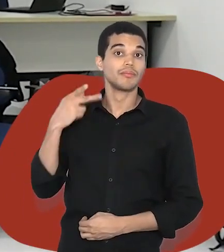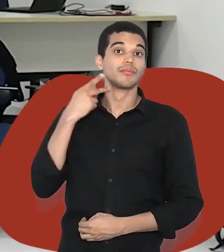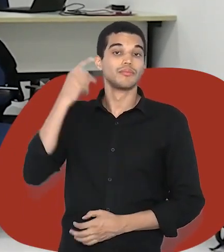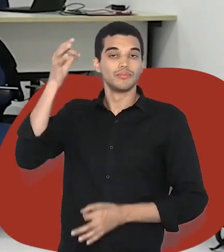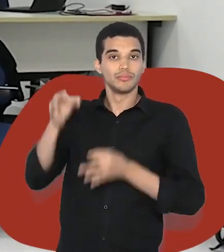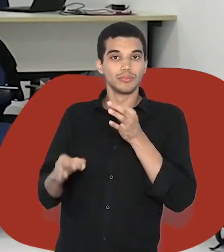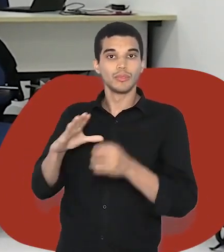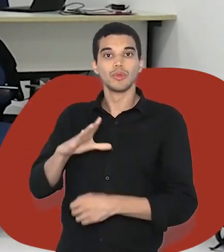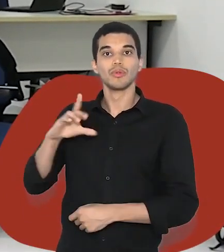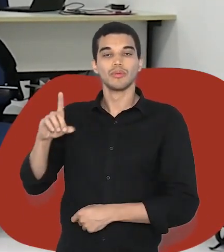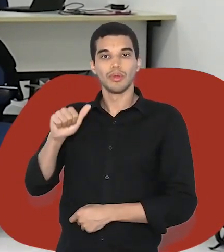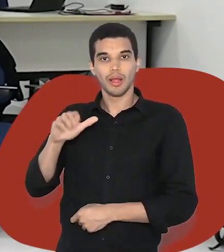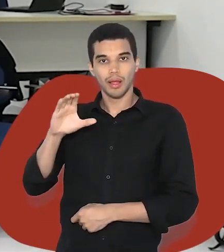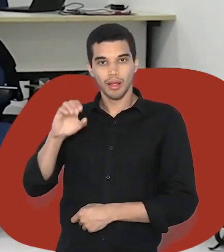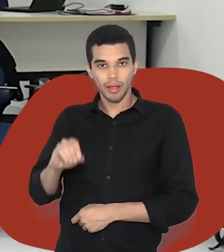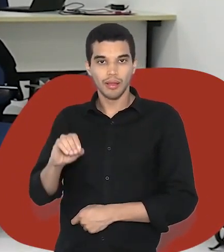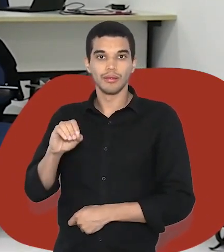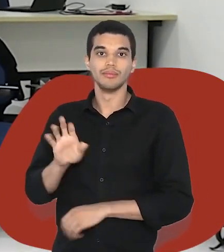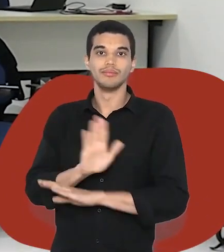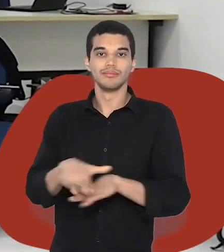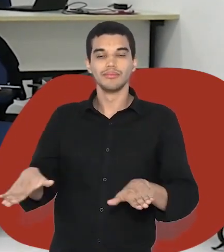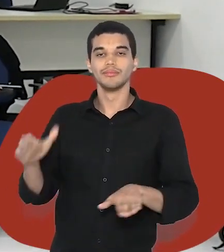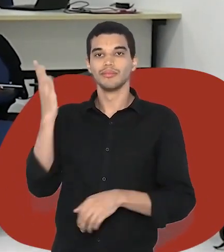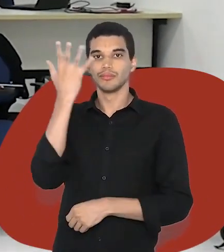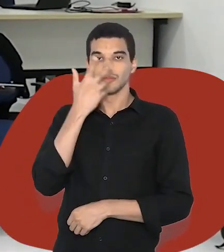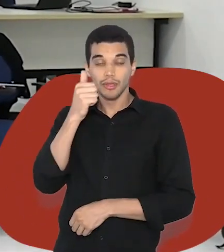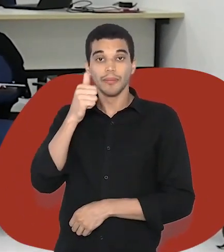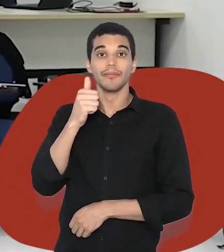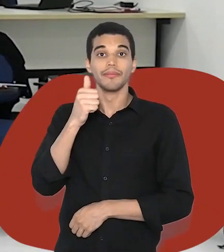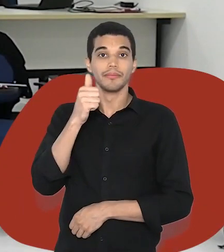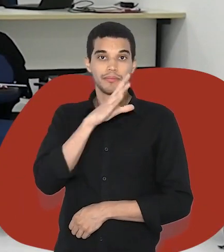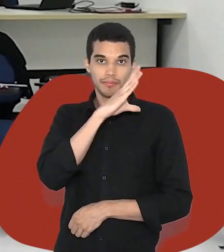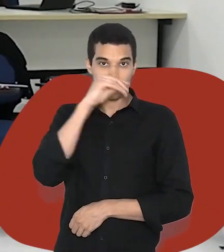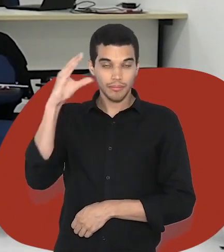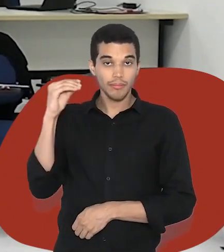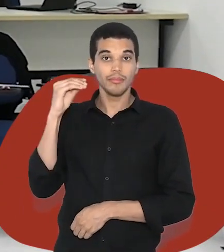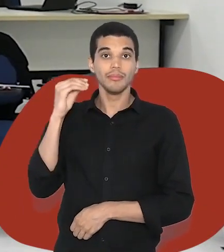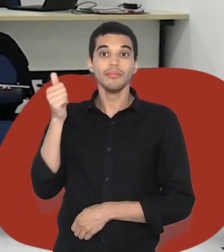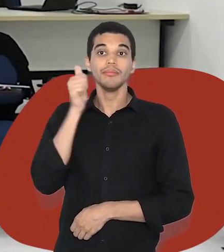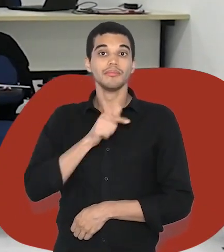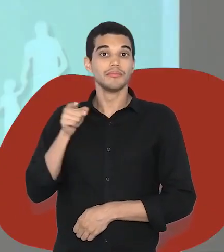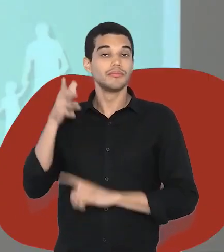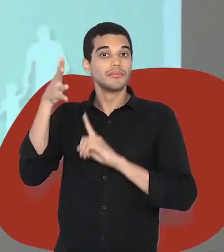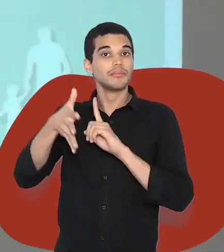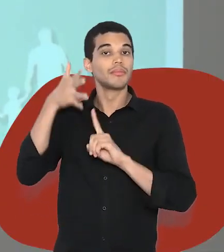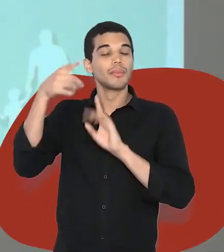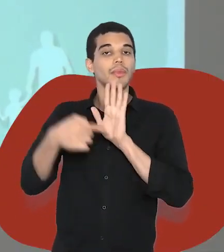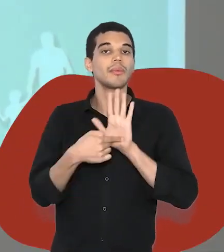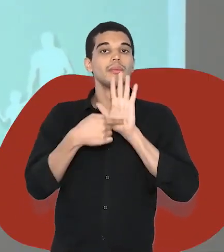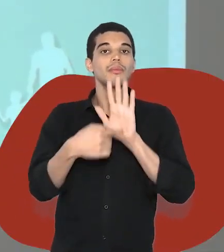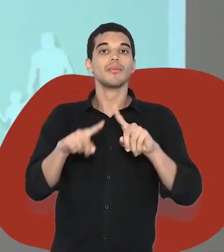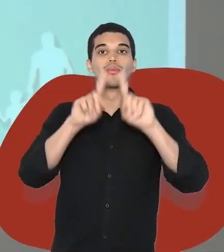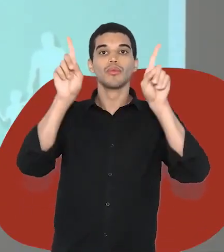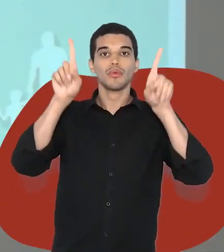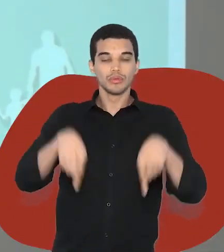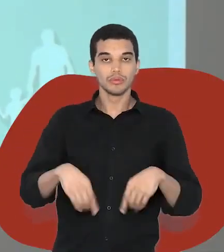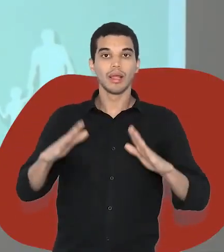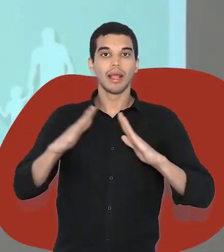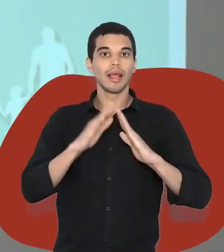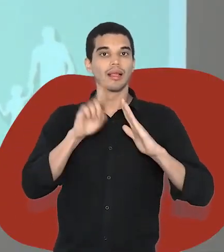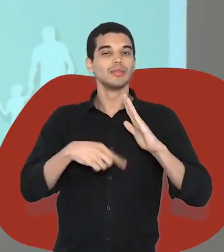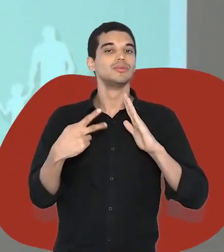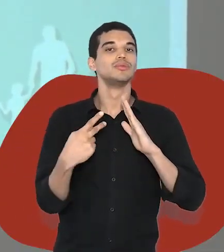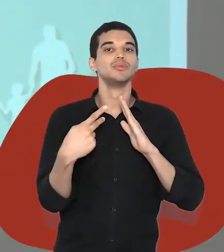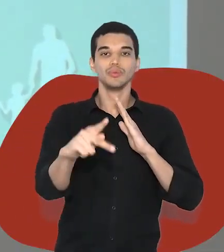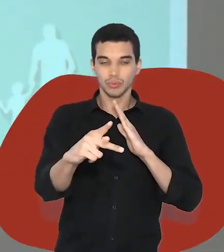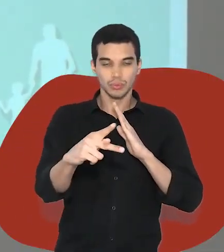CAU Infância e Juventude, Aline Arrochelas, a apresentação do projeto institucional A Casa é Sua,